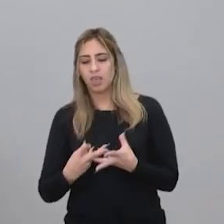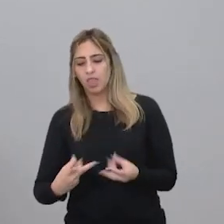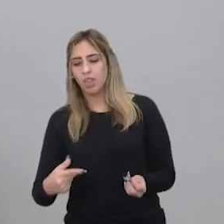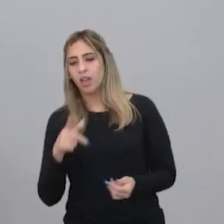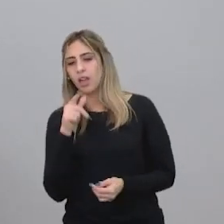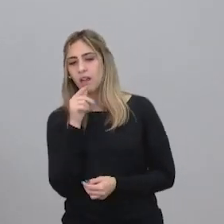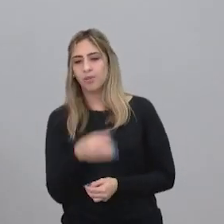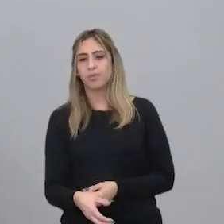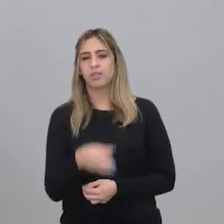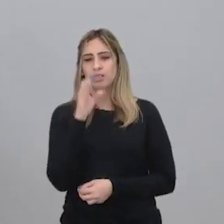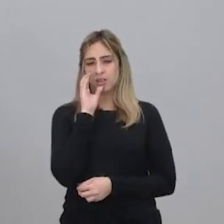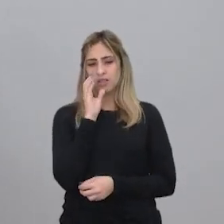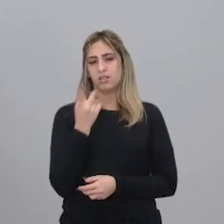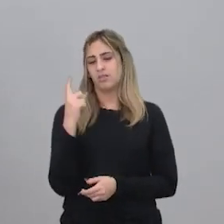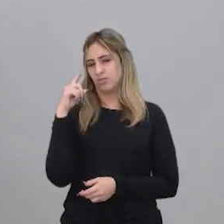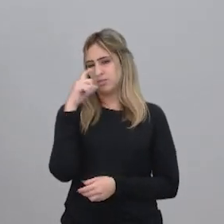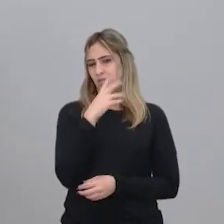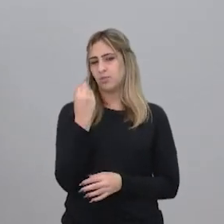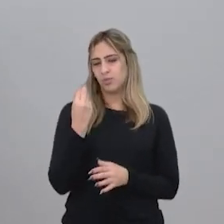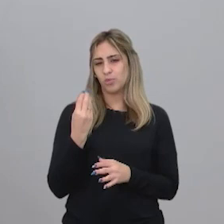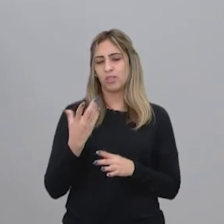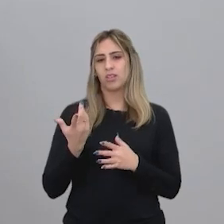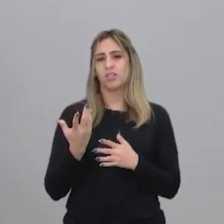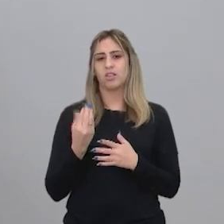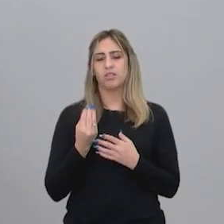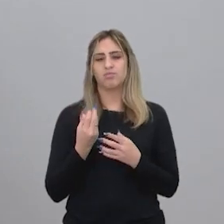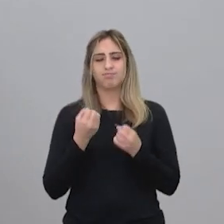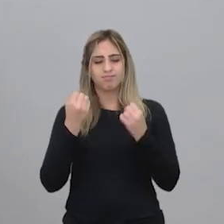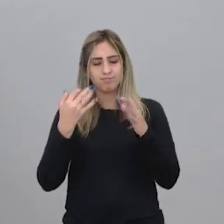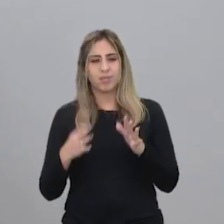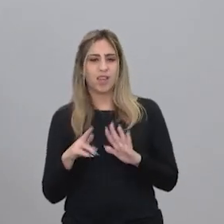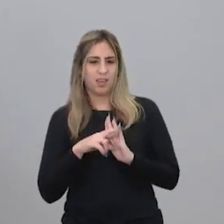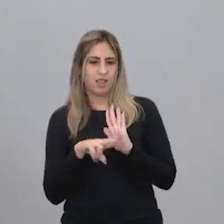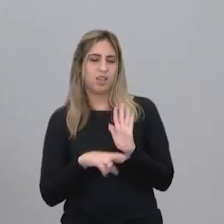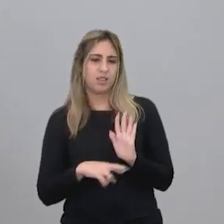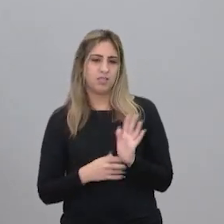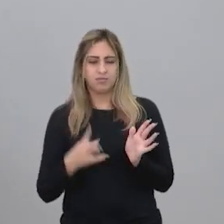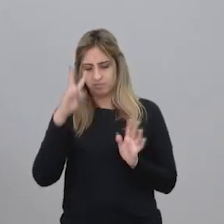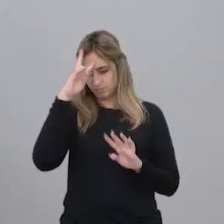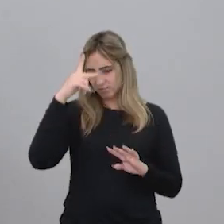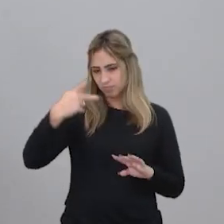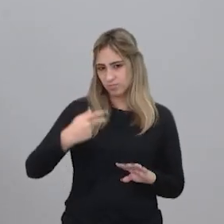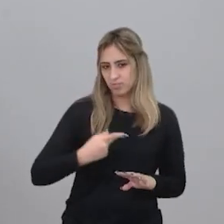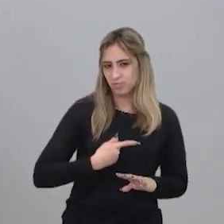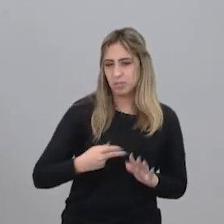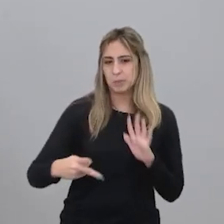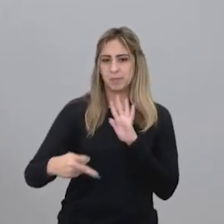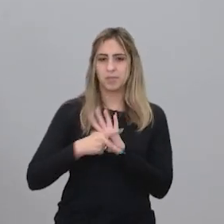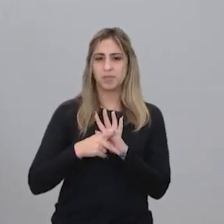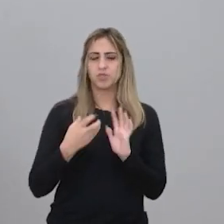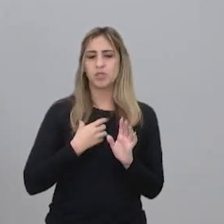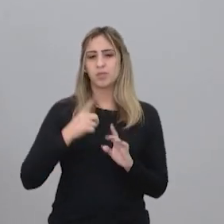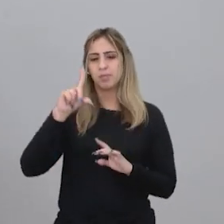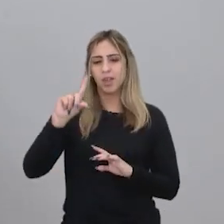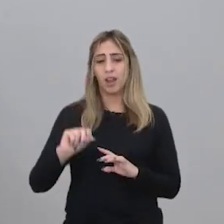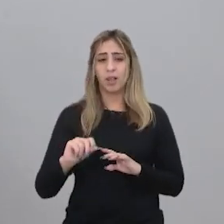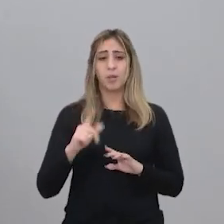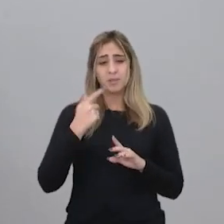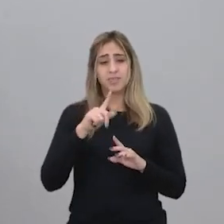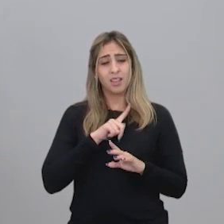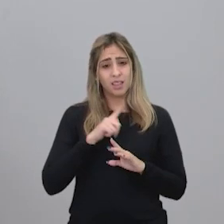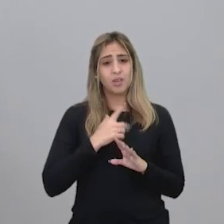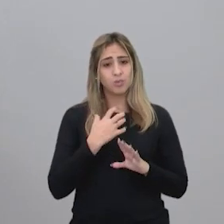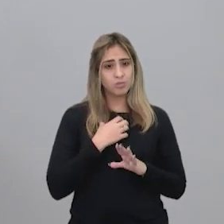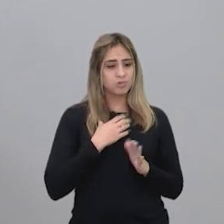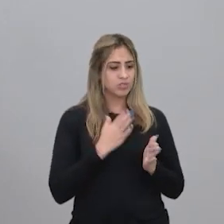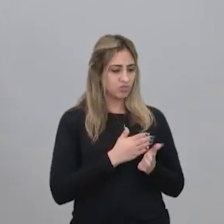muita disciplina. Principalmente se você faz uma coisa de uma forma autônoma, que sai assim, bem mais barato, mas você tem que ter uma disciplina,